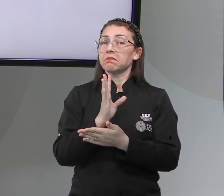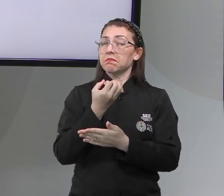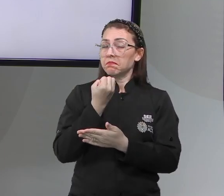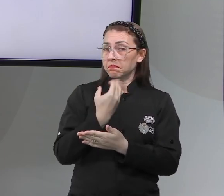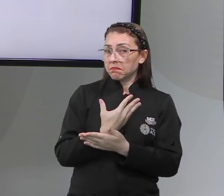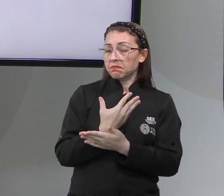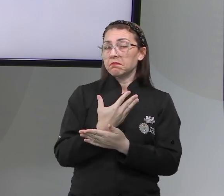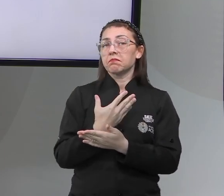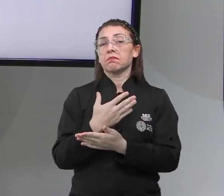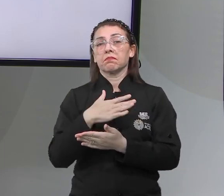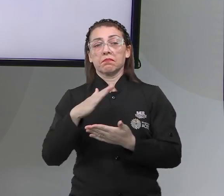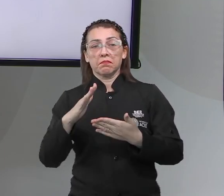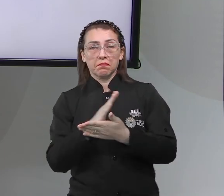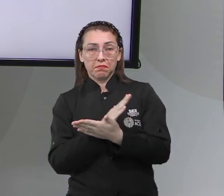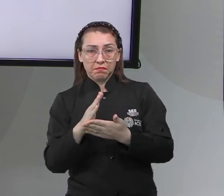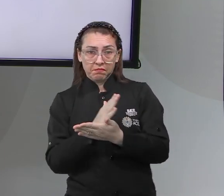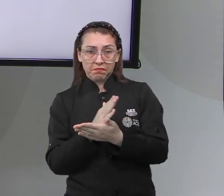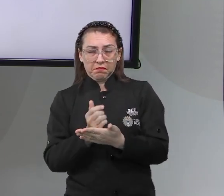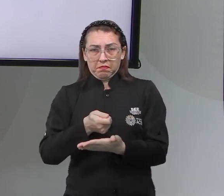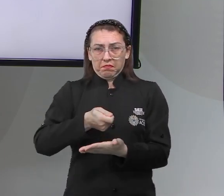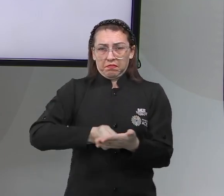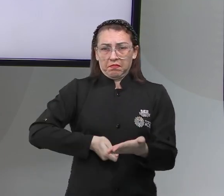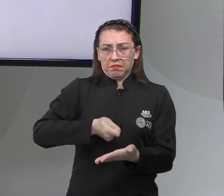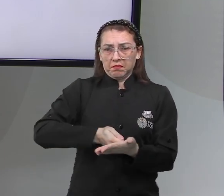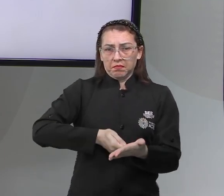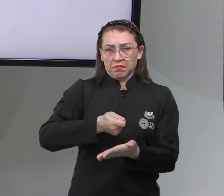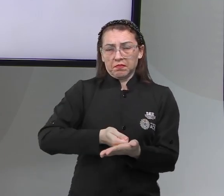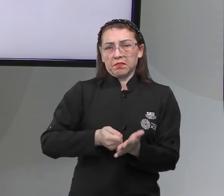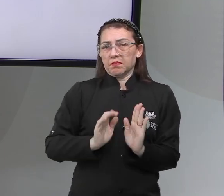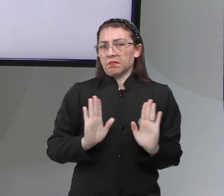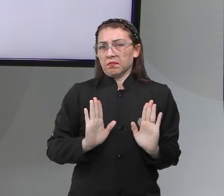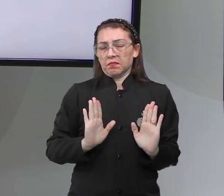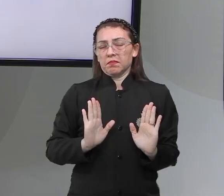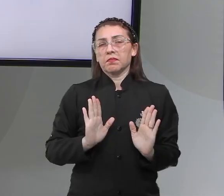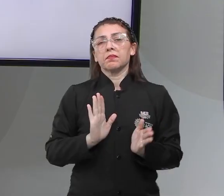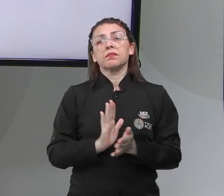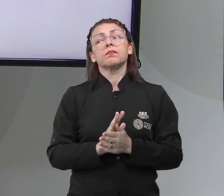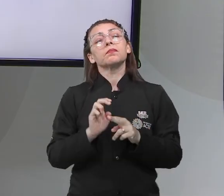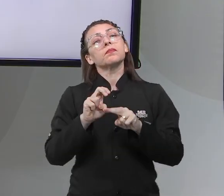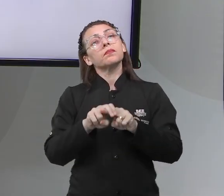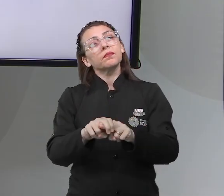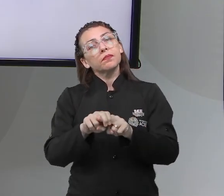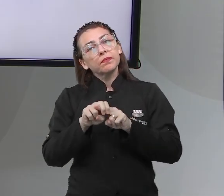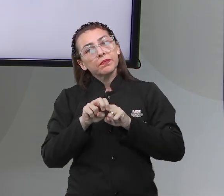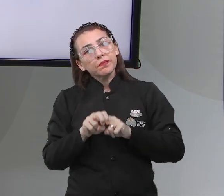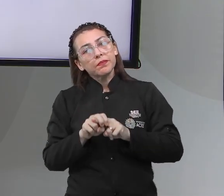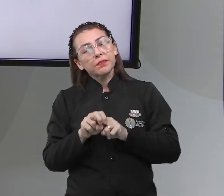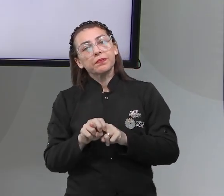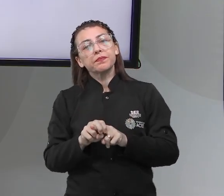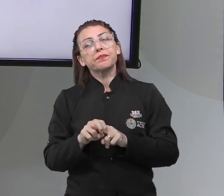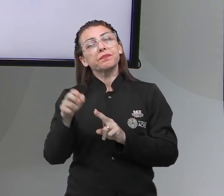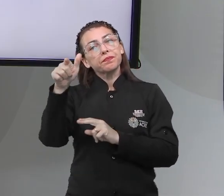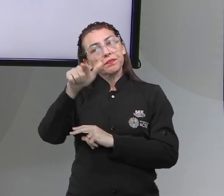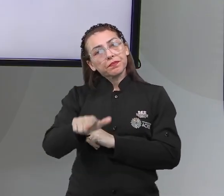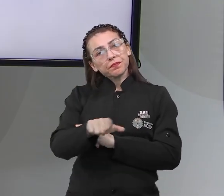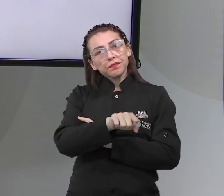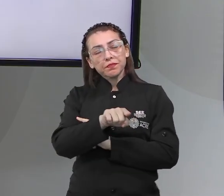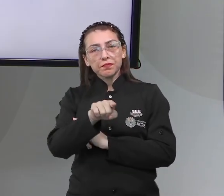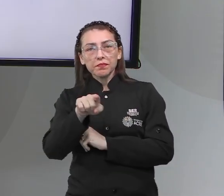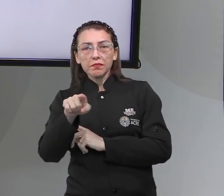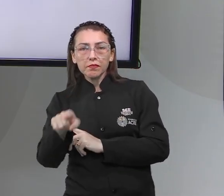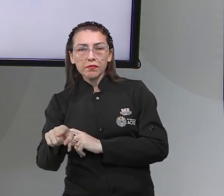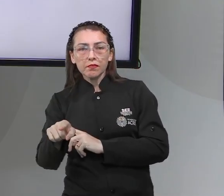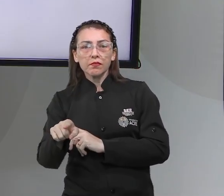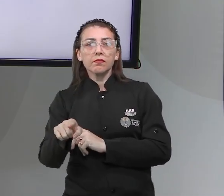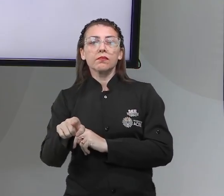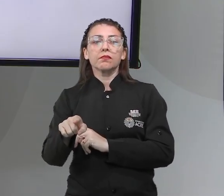às vezes de maneira ou de formas desagradáveis. Por isso que eu repito para vocês,